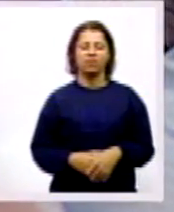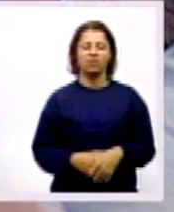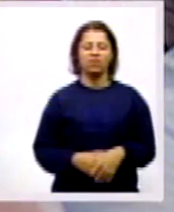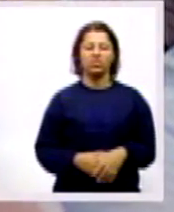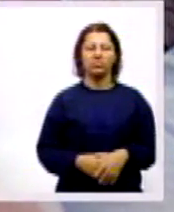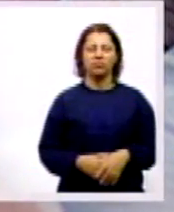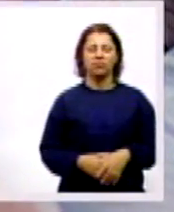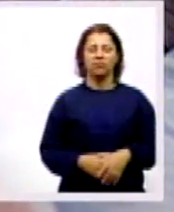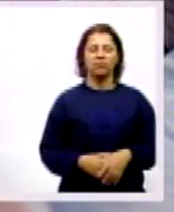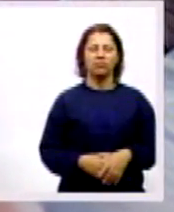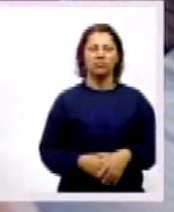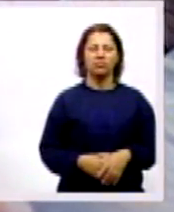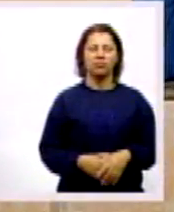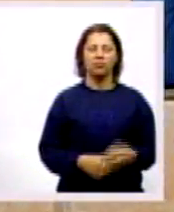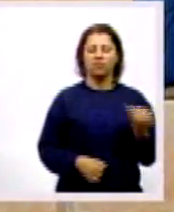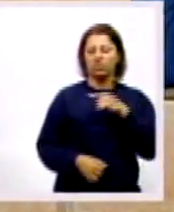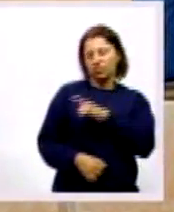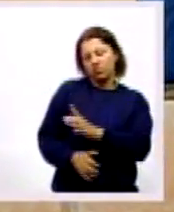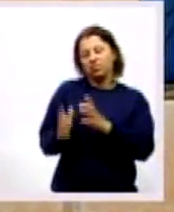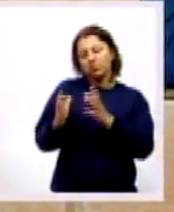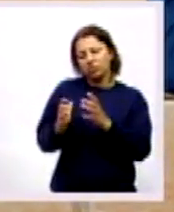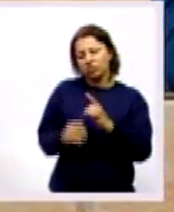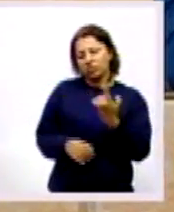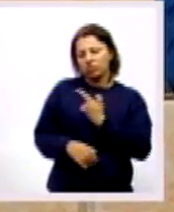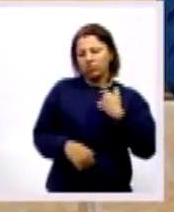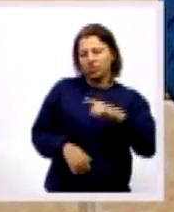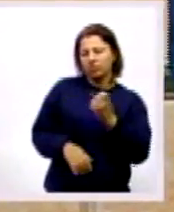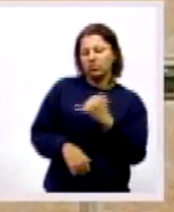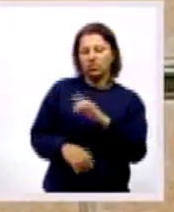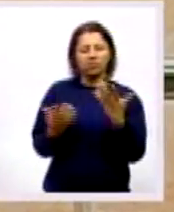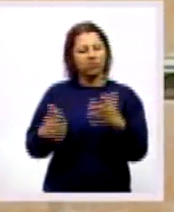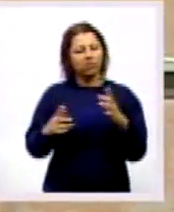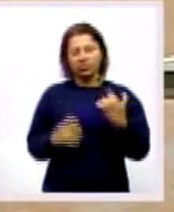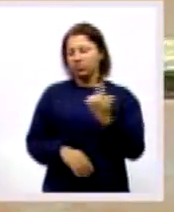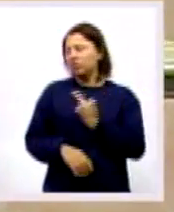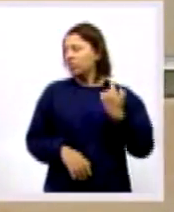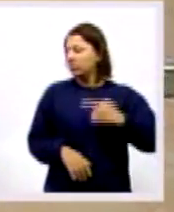Ela ainda retruca: uai, se você quiser nós vamos, se não quiser nós não vamos não, uai.